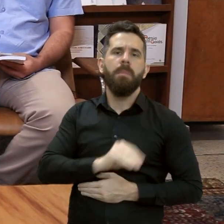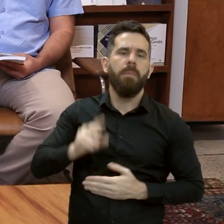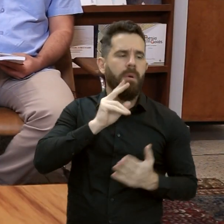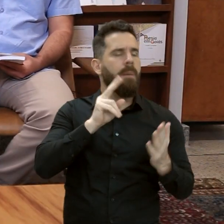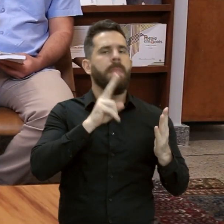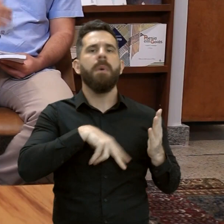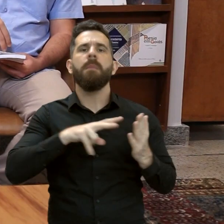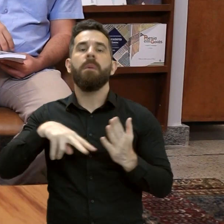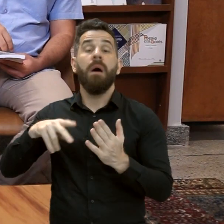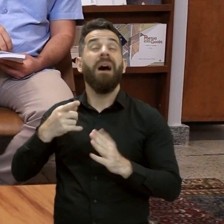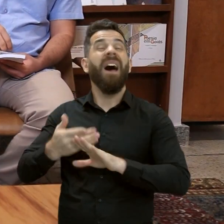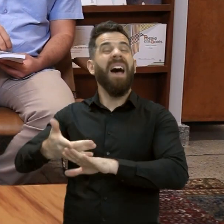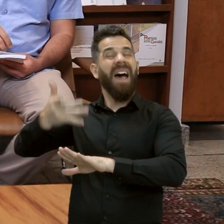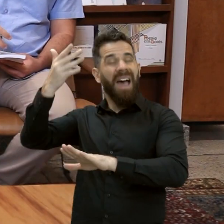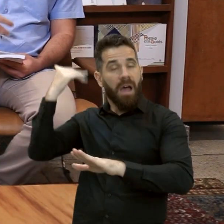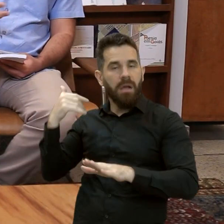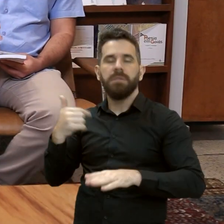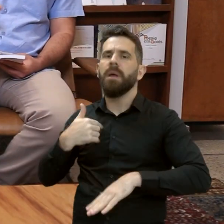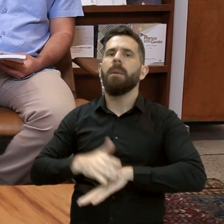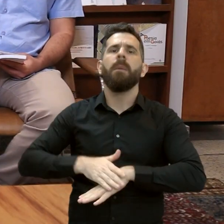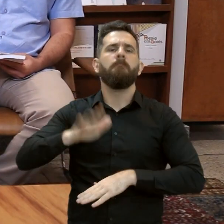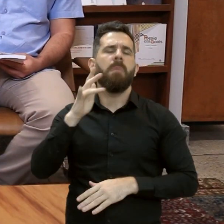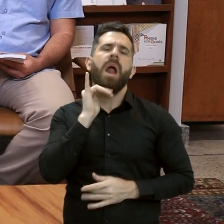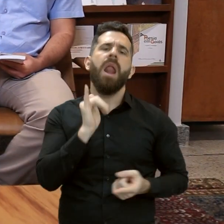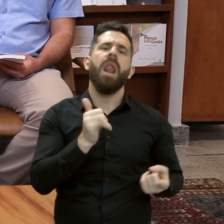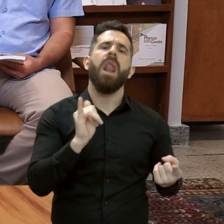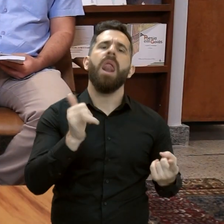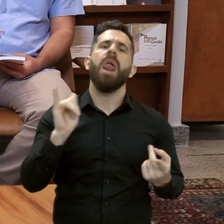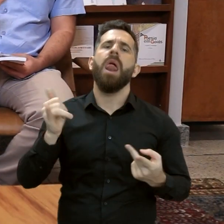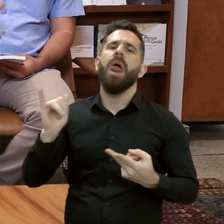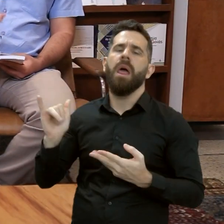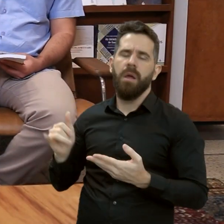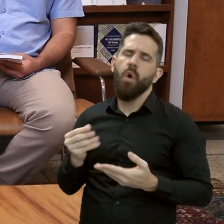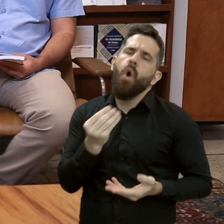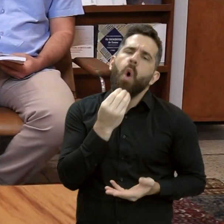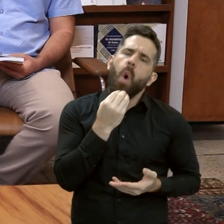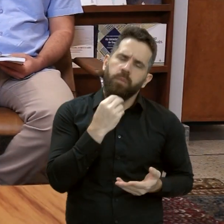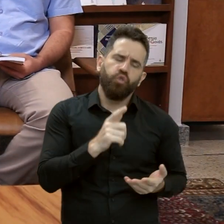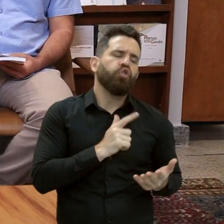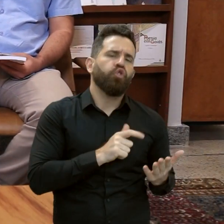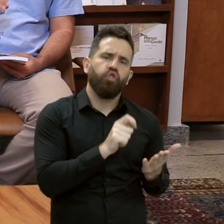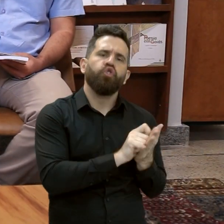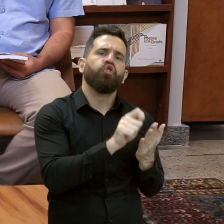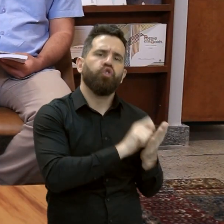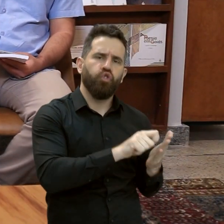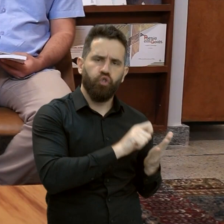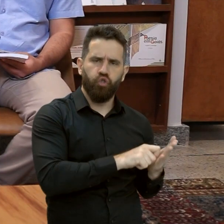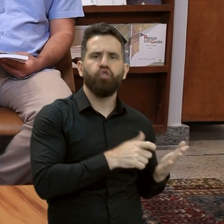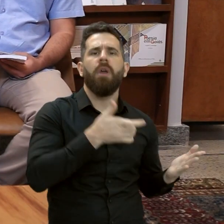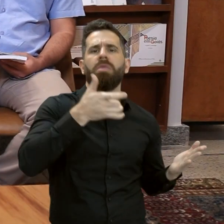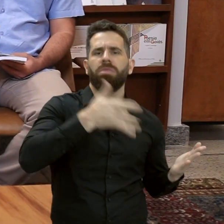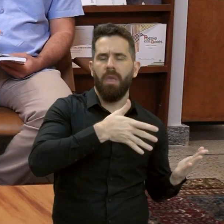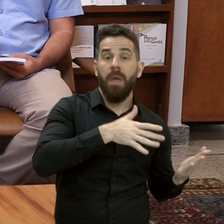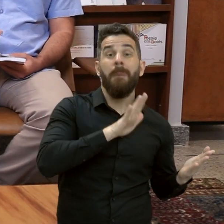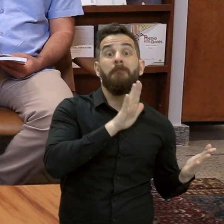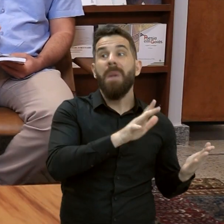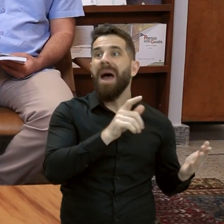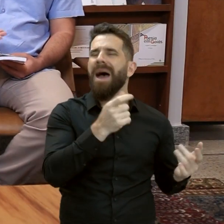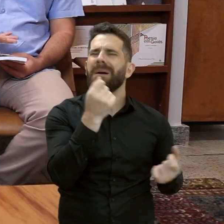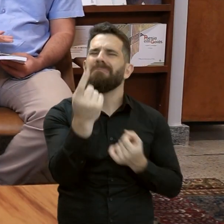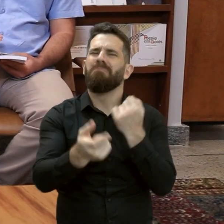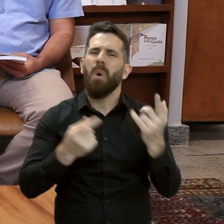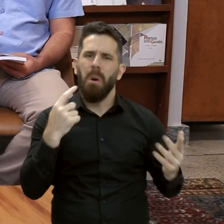forma oral que pela forma escrita. Claro, havia o registro escrito, que foi assim que chegou até nós, mas poucas pessoas tinham acesso